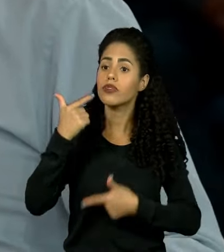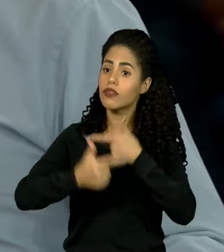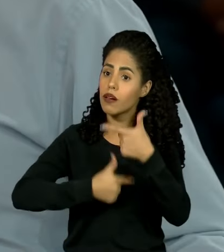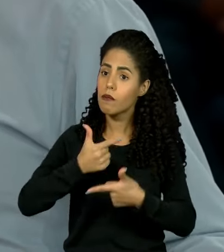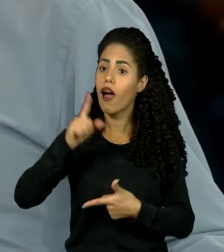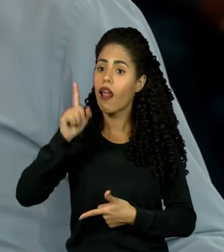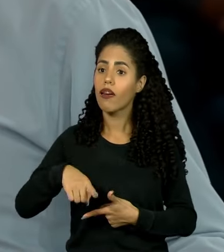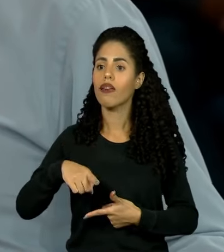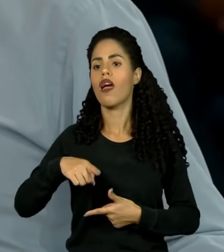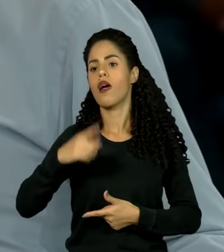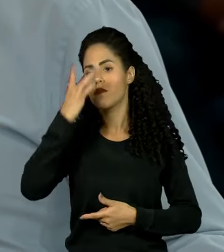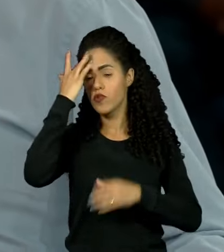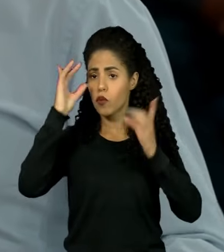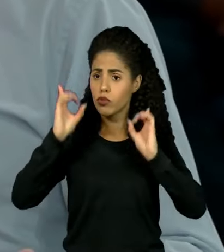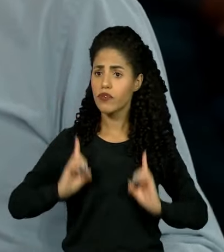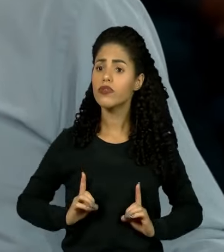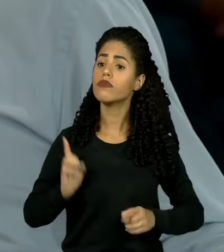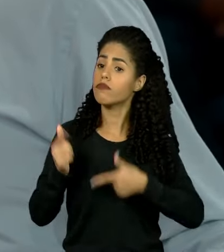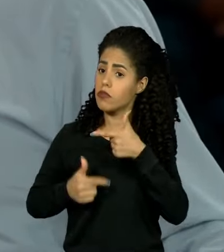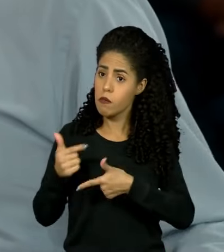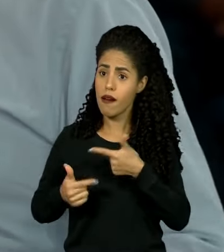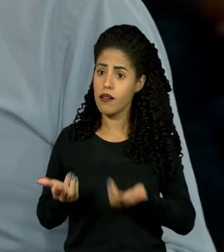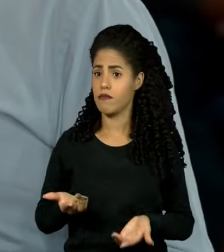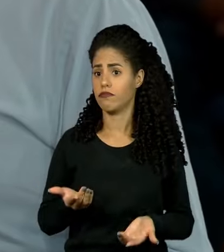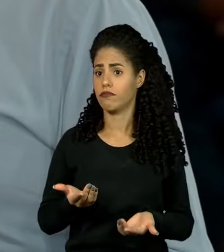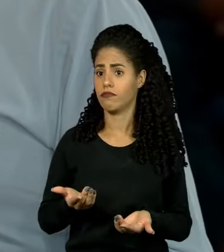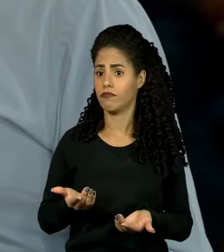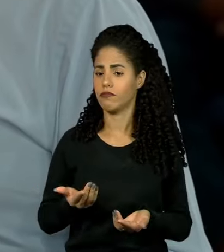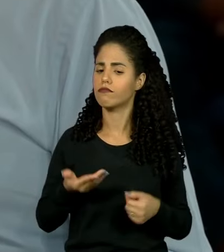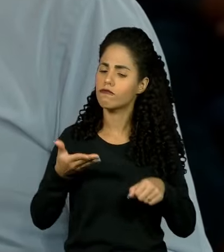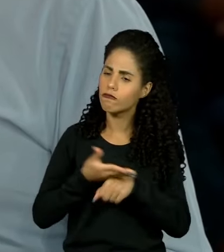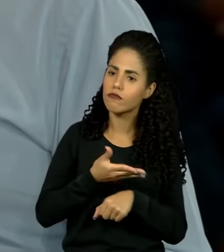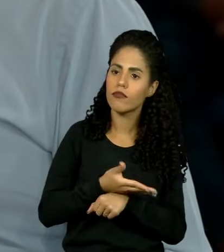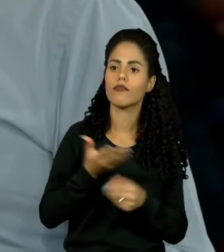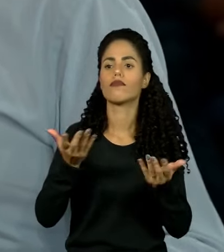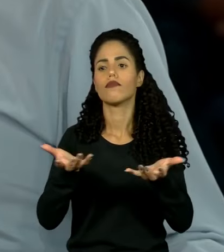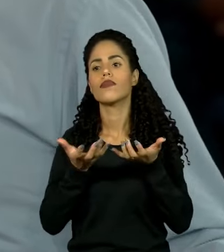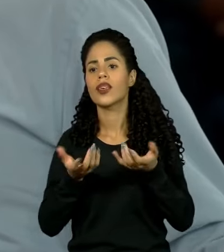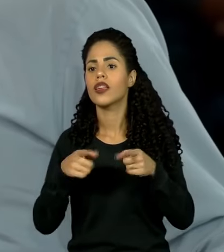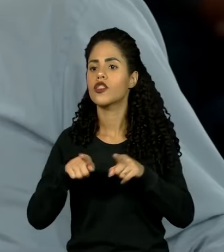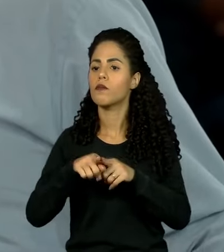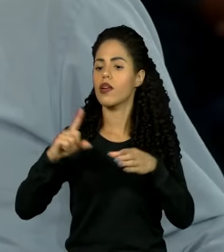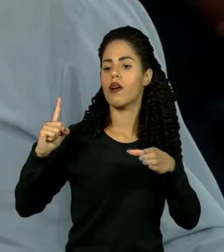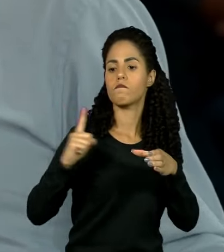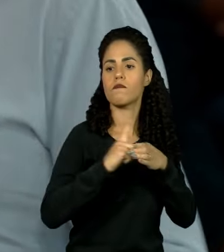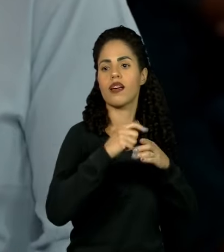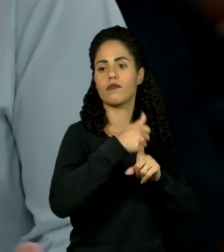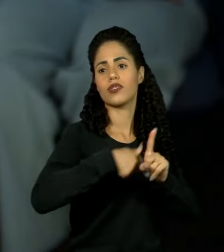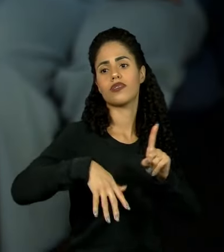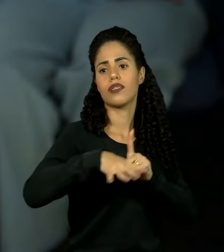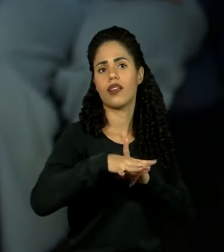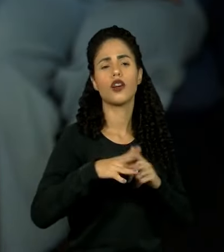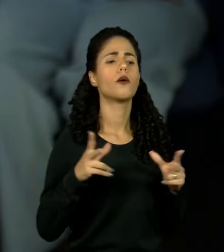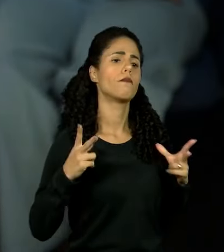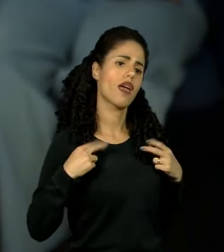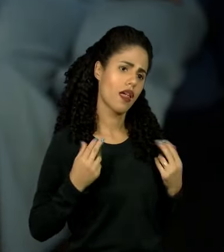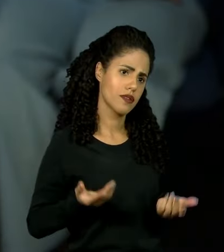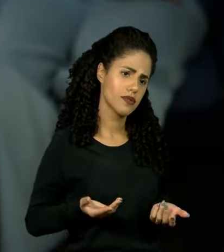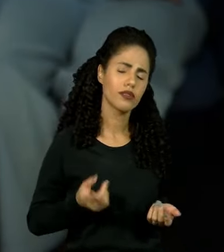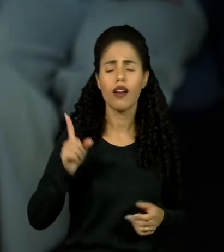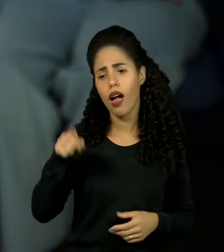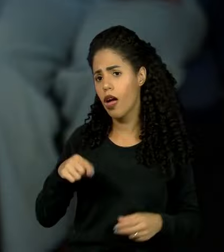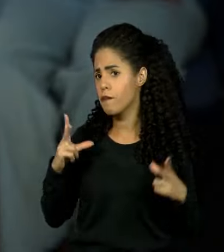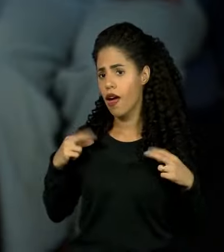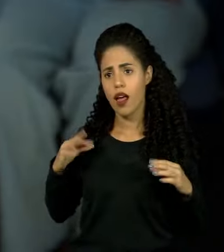sabemos que eles têm capacidade e o que eles querem é participar da sociedade e receber esse acolhimento e merece todo